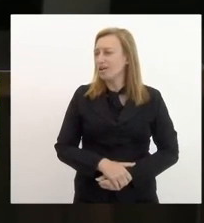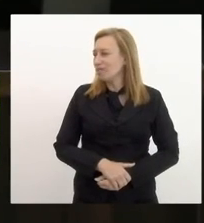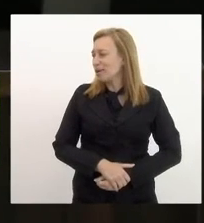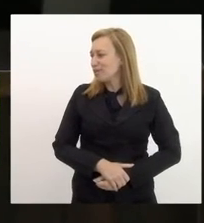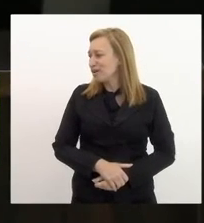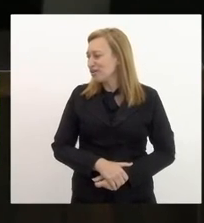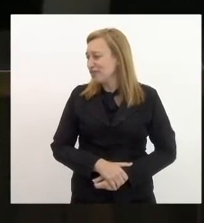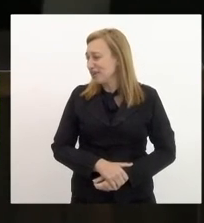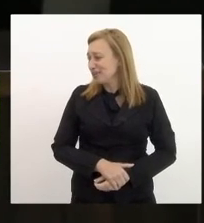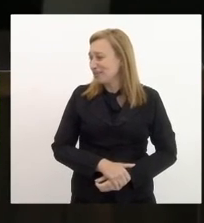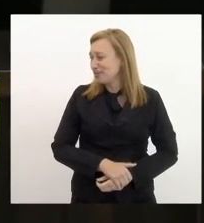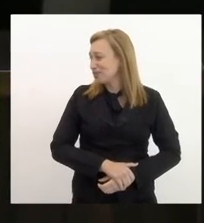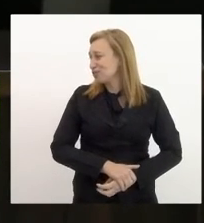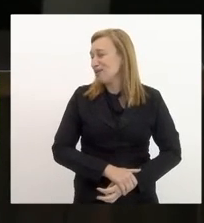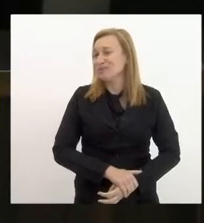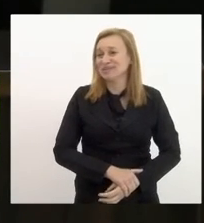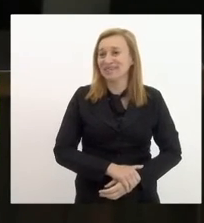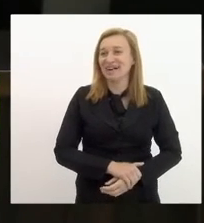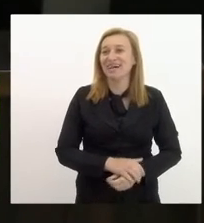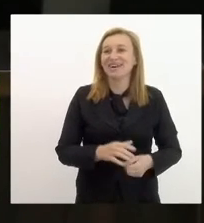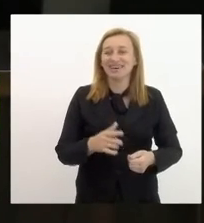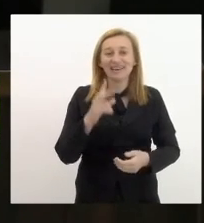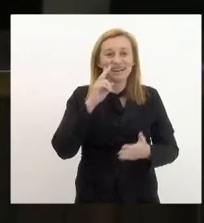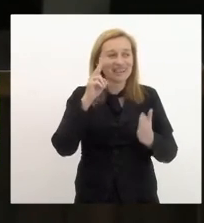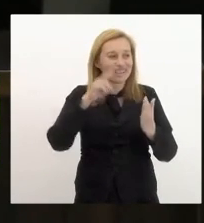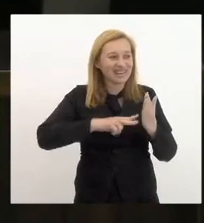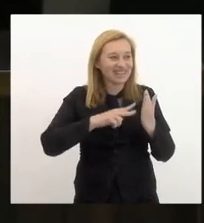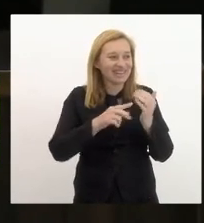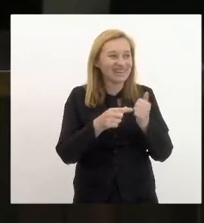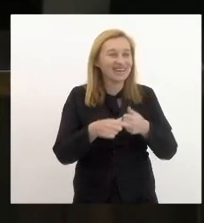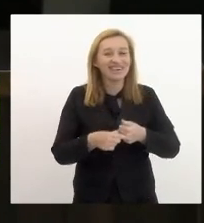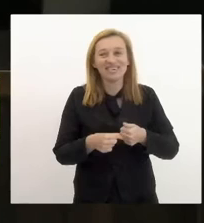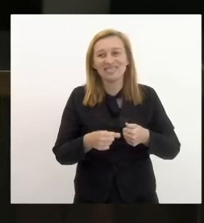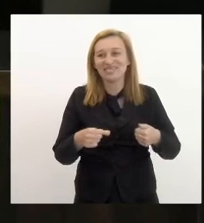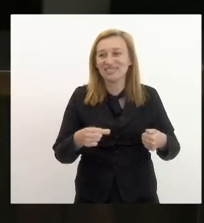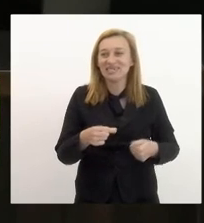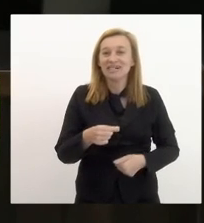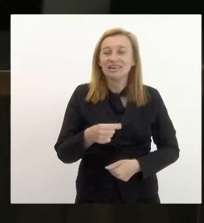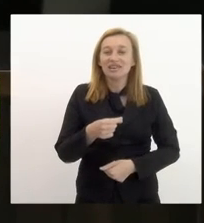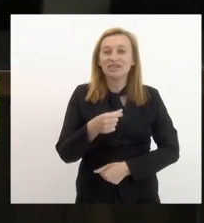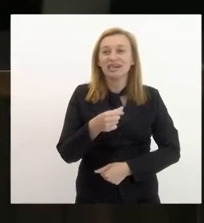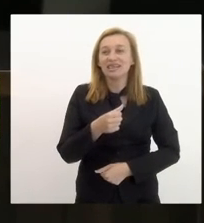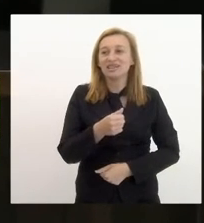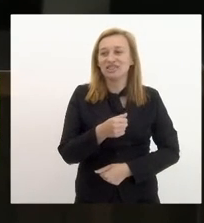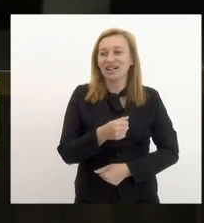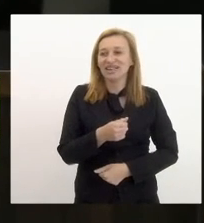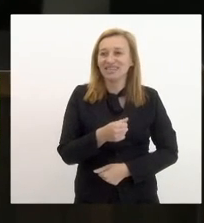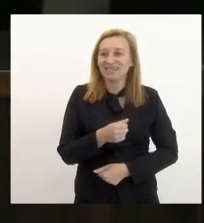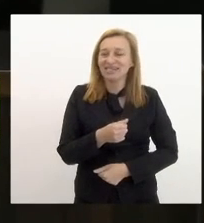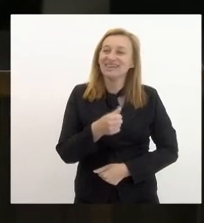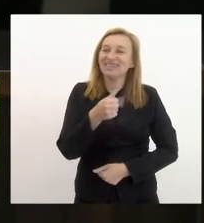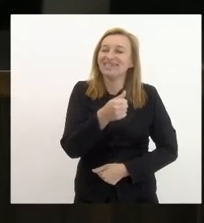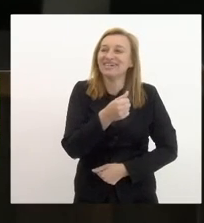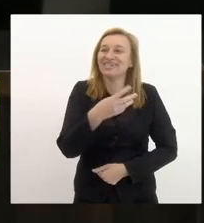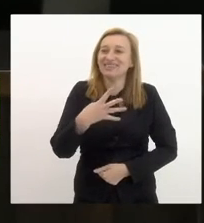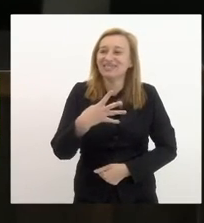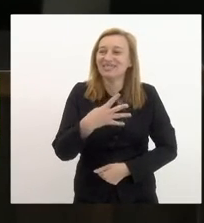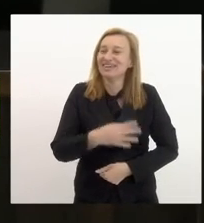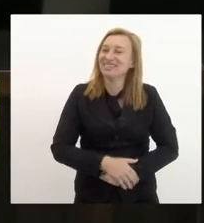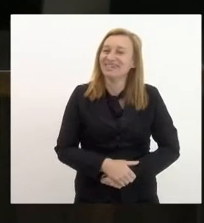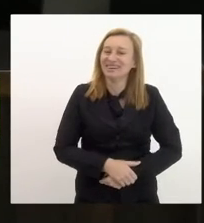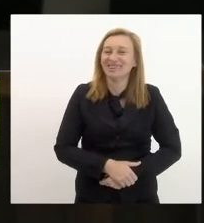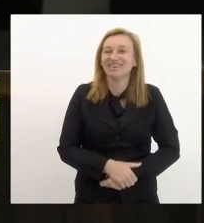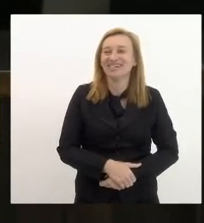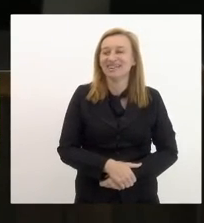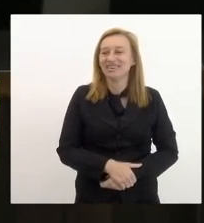ler o Artigo 14 do Artigo 14 da lei do